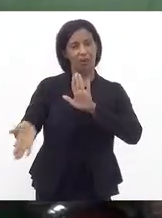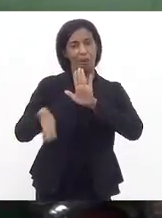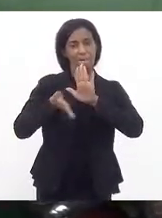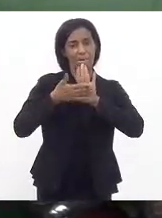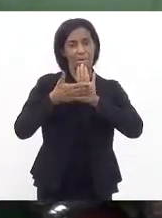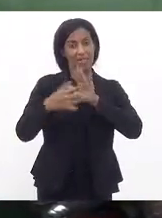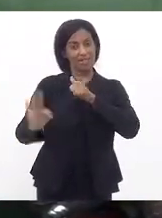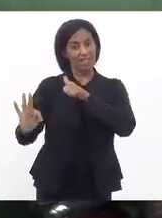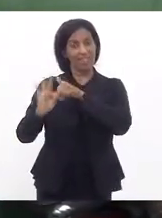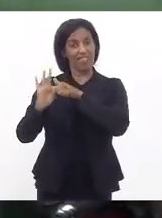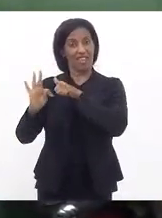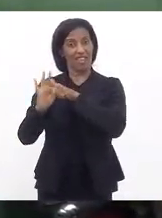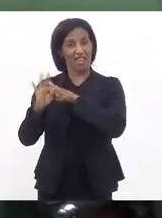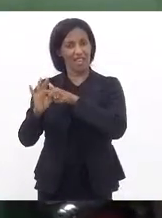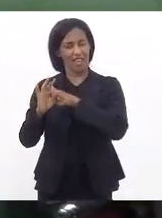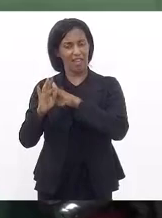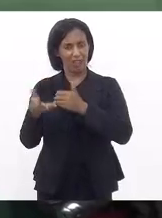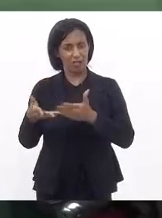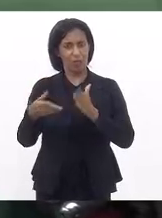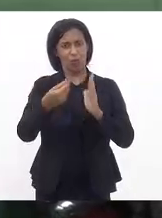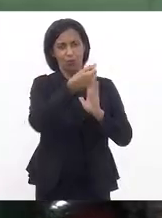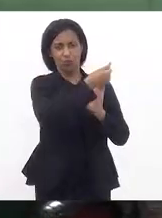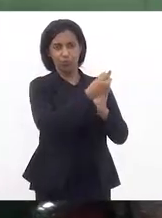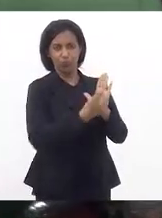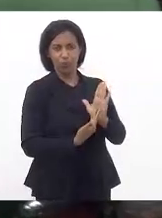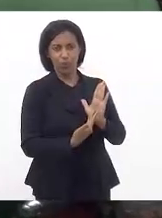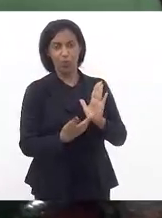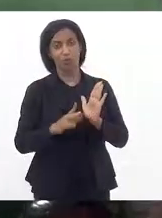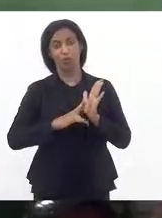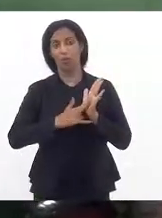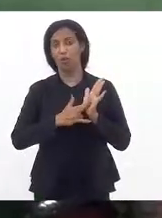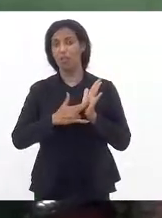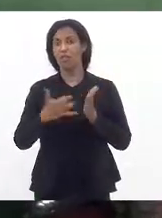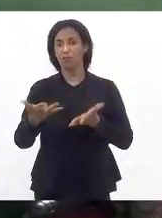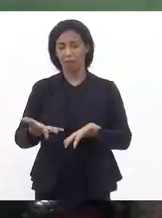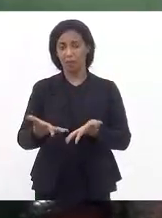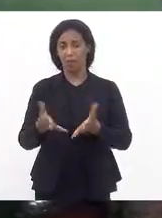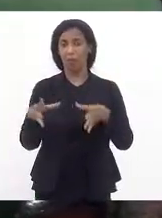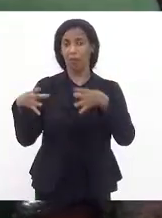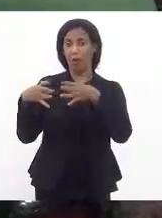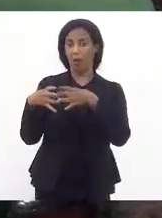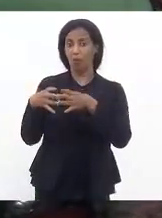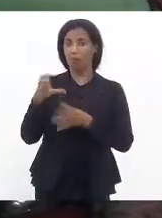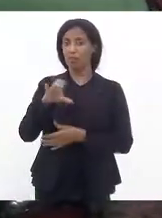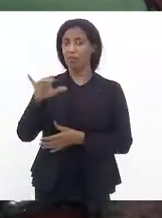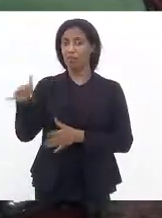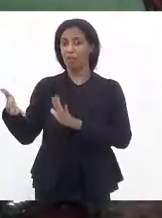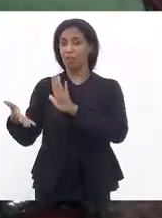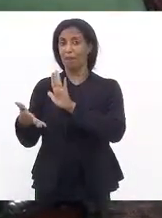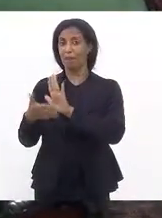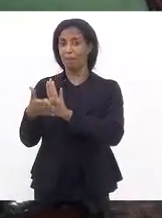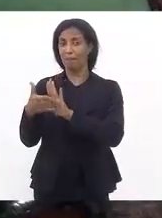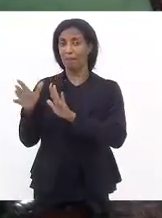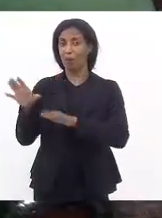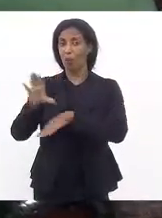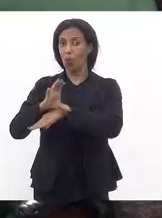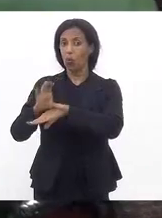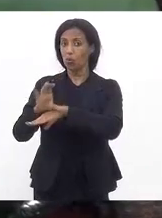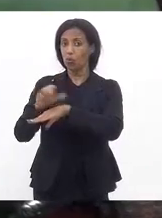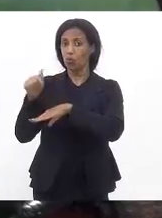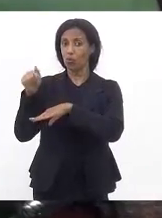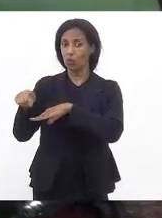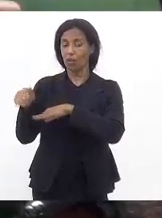parecer técnico consubstanciado sobre medicamento né que a comissão a ccj emitir parecer sobre